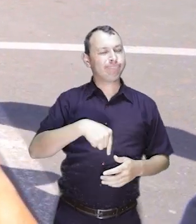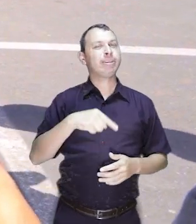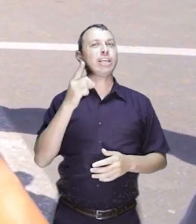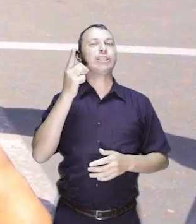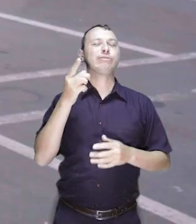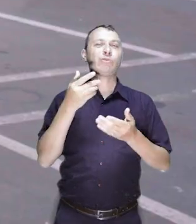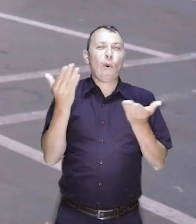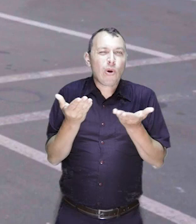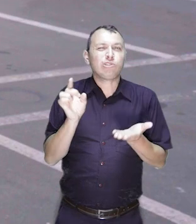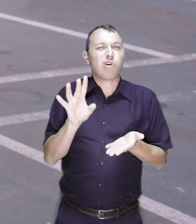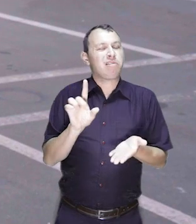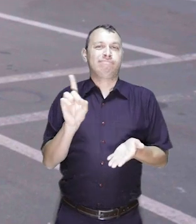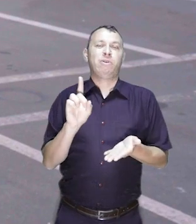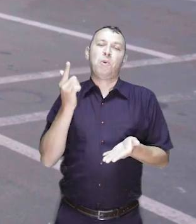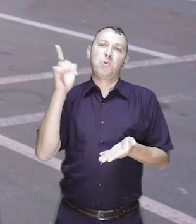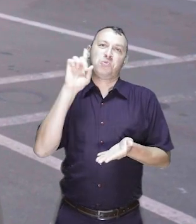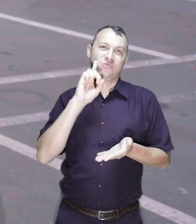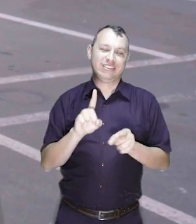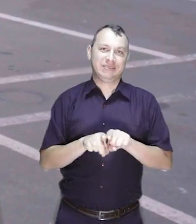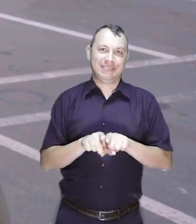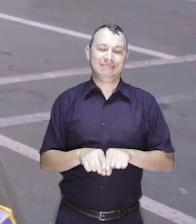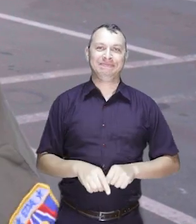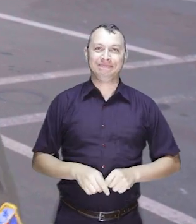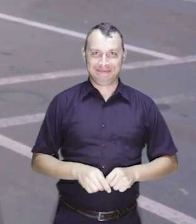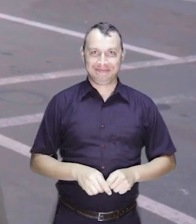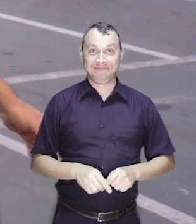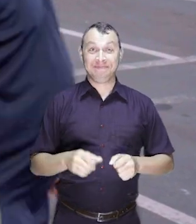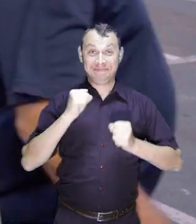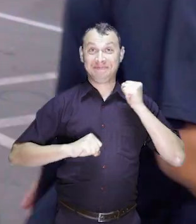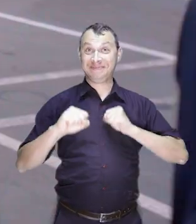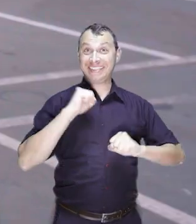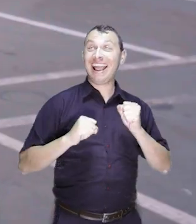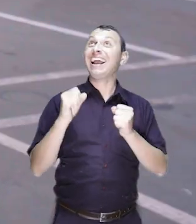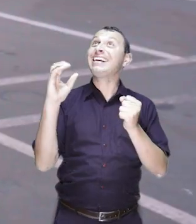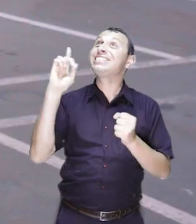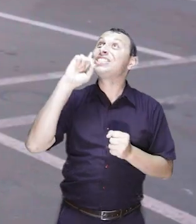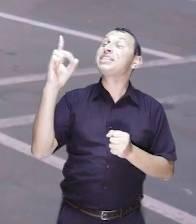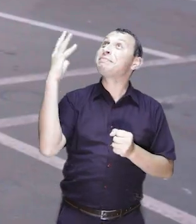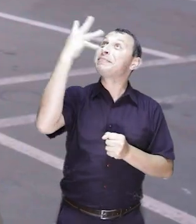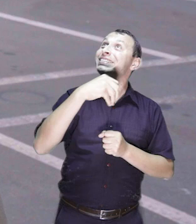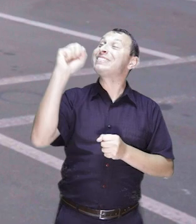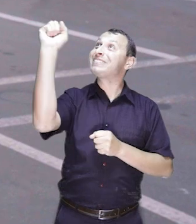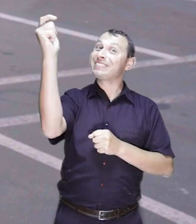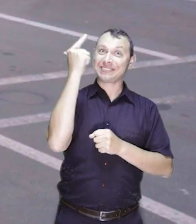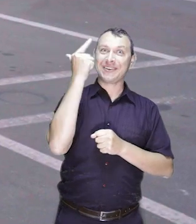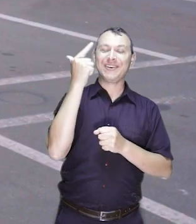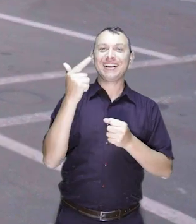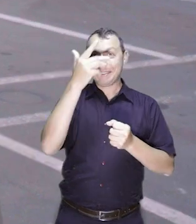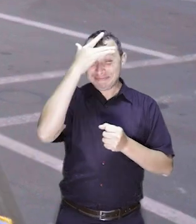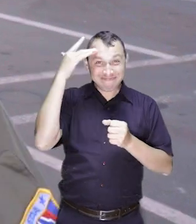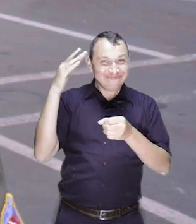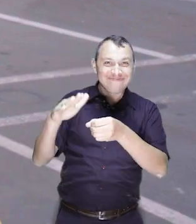também. A expectativa está muito boa, né? O tempo está contribuindo, o dia está bonito, né? Estou vendo aqui um monte de gente